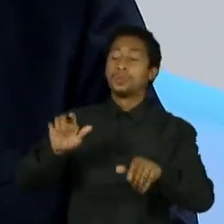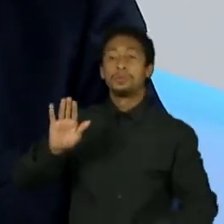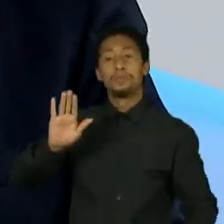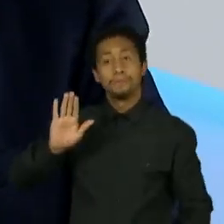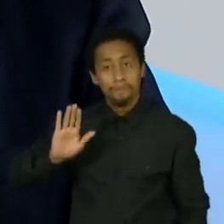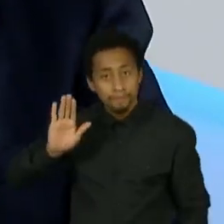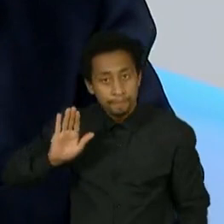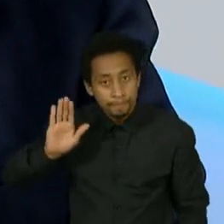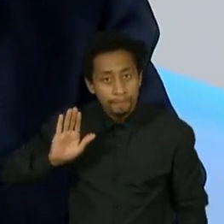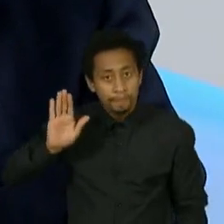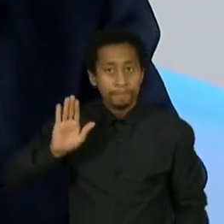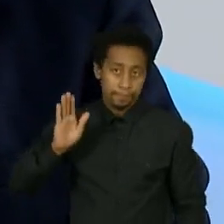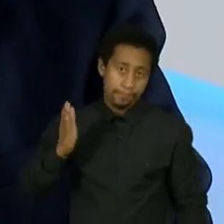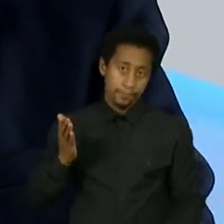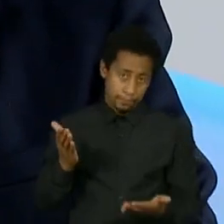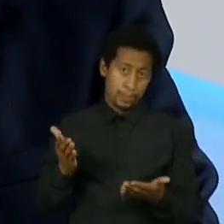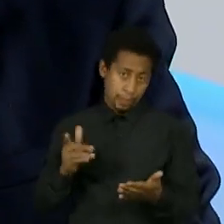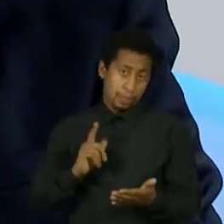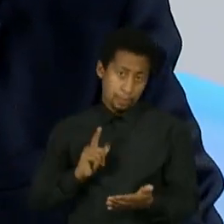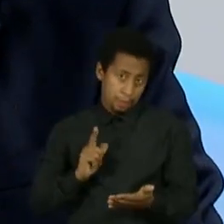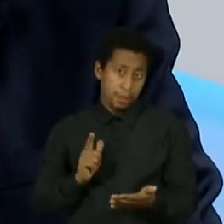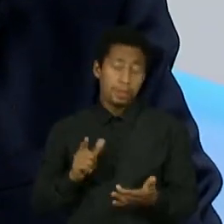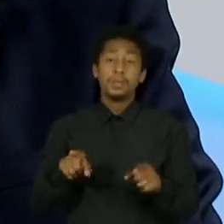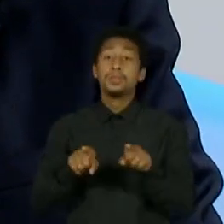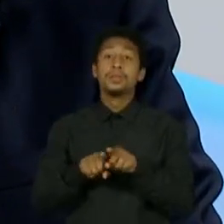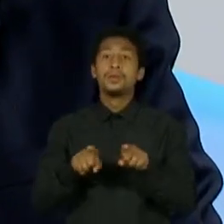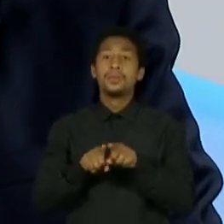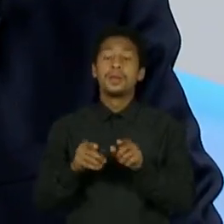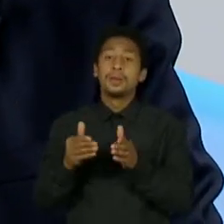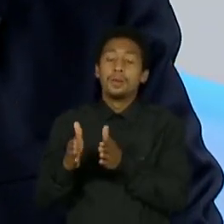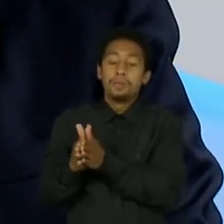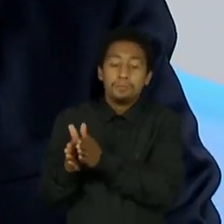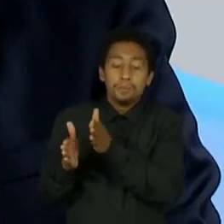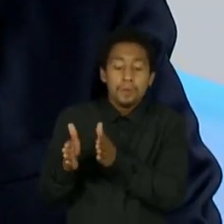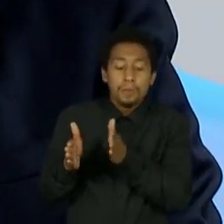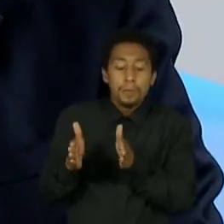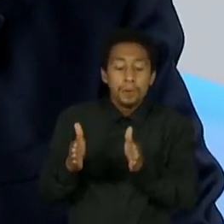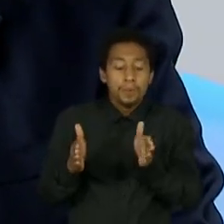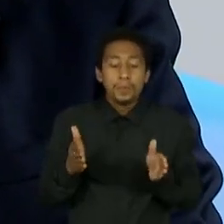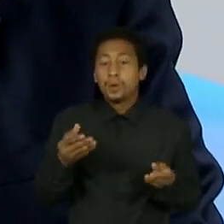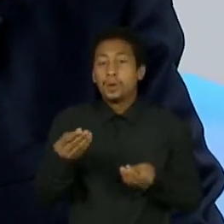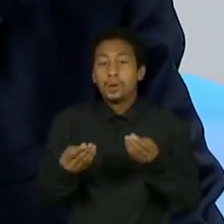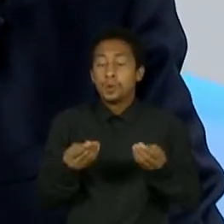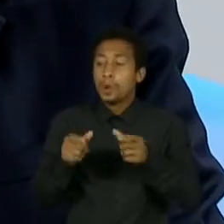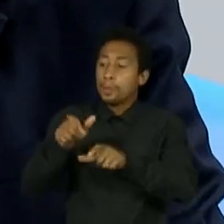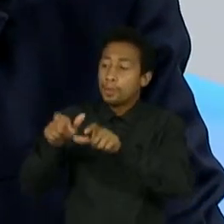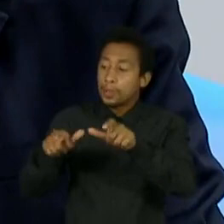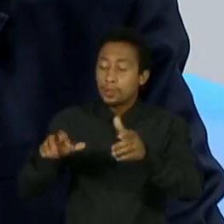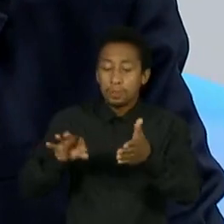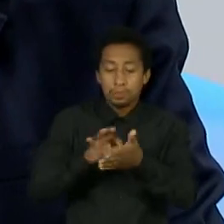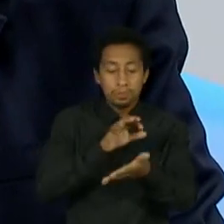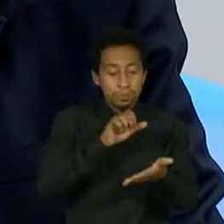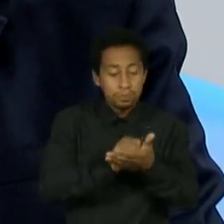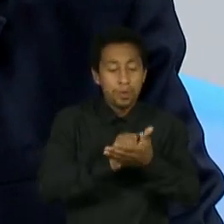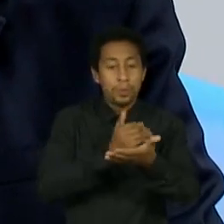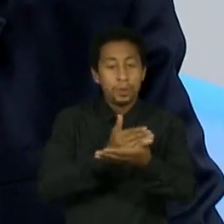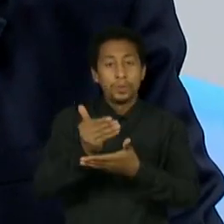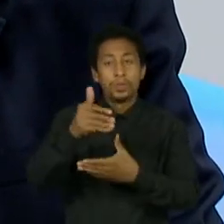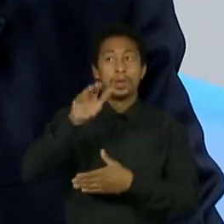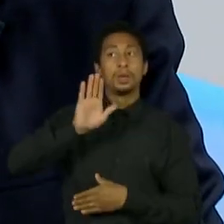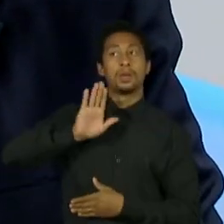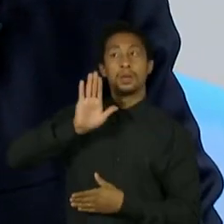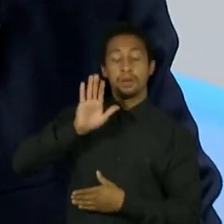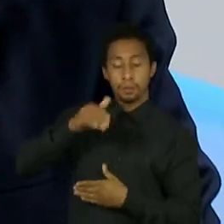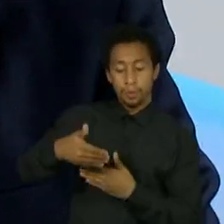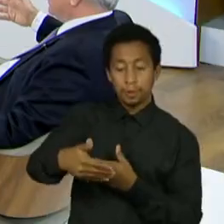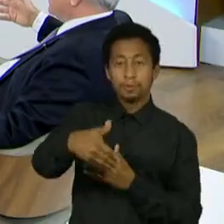dados do processo judicial eletrônico e nesse sentido nós